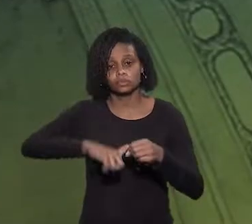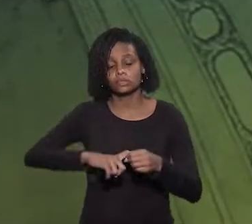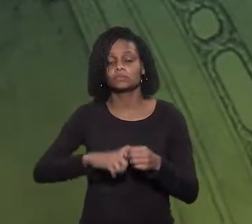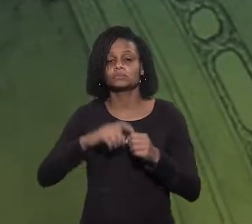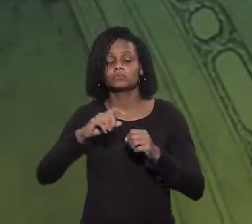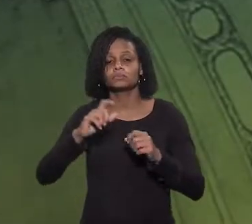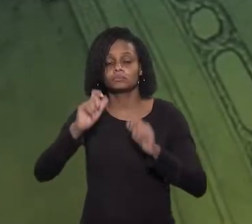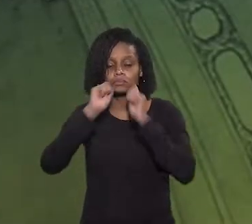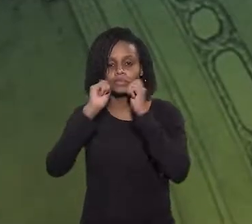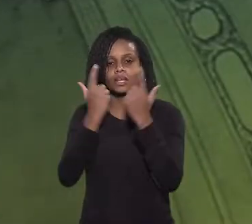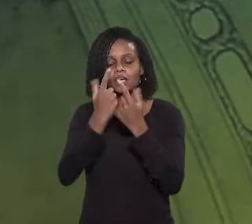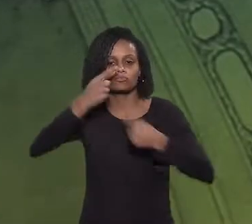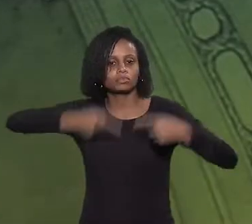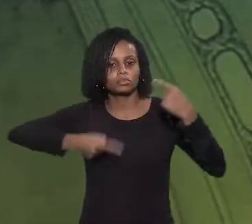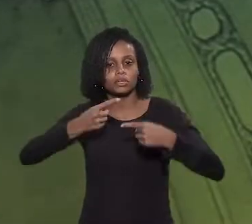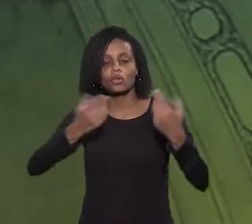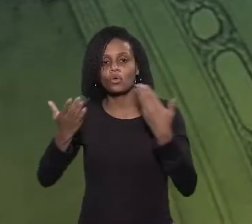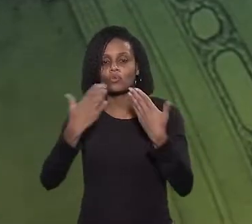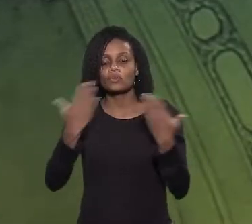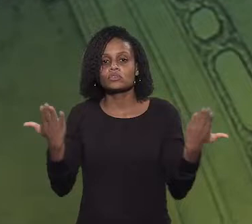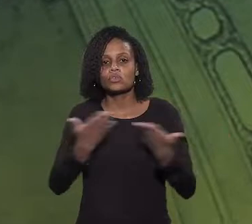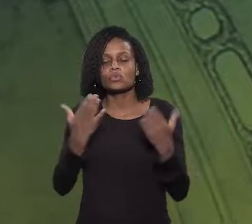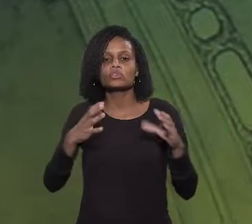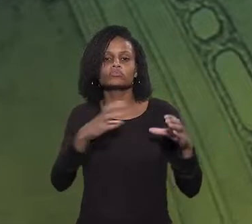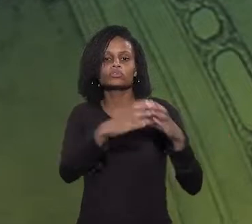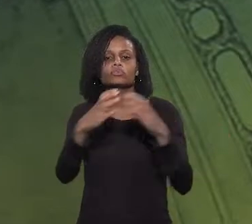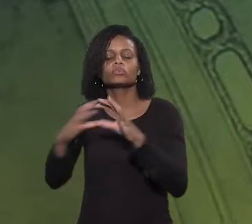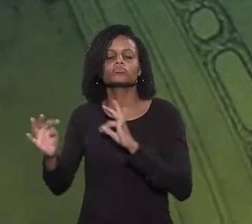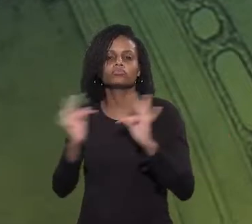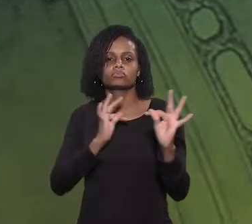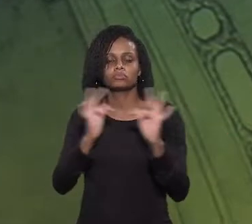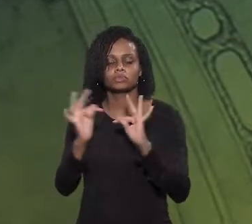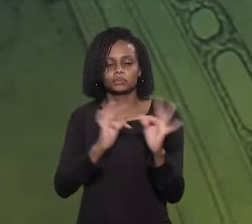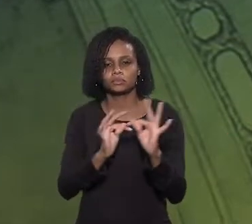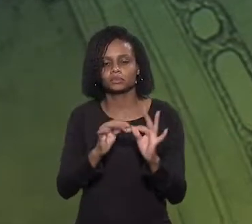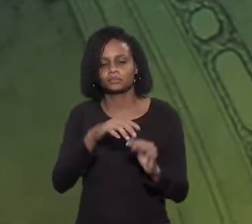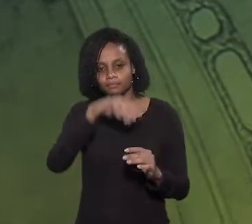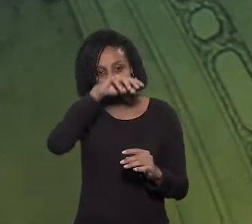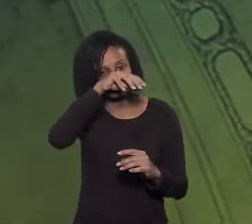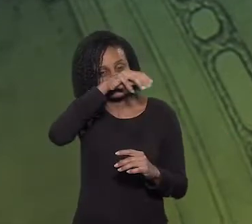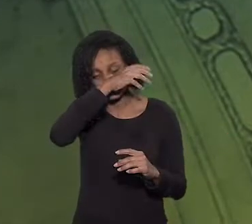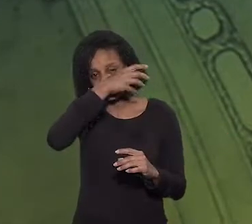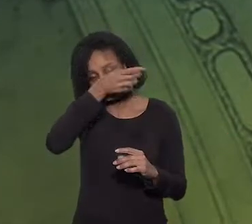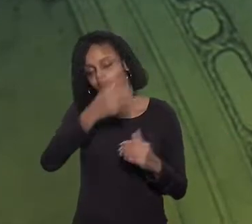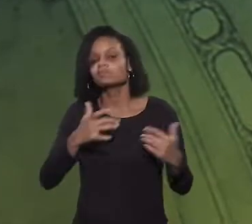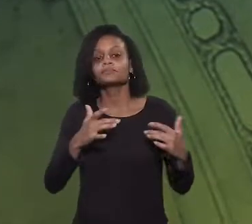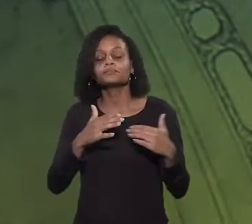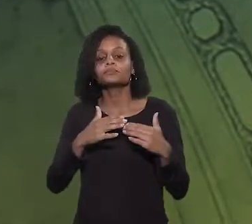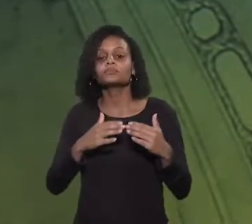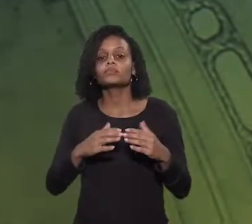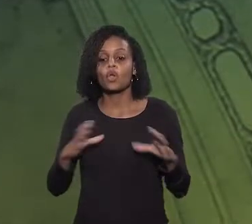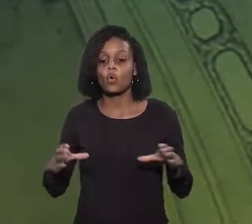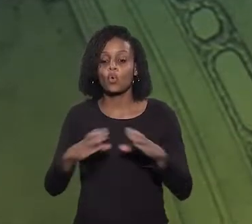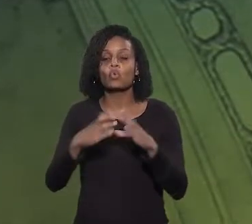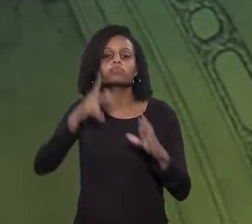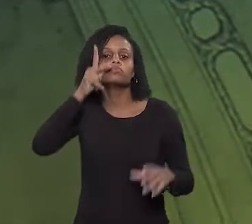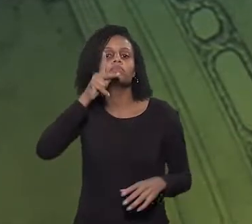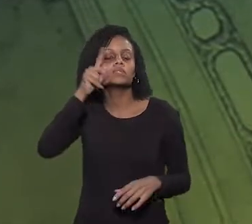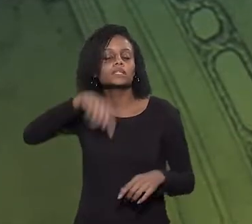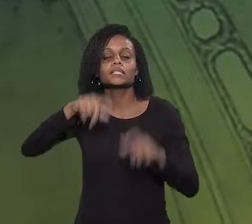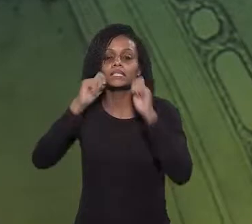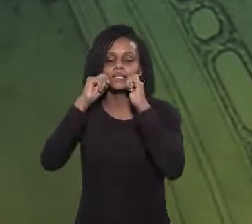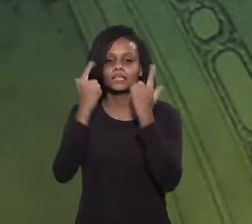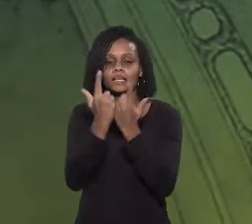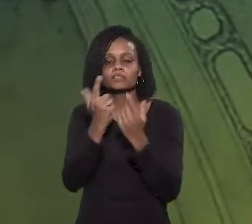Estamos de volta com o Alerj Debate. Conversamos hoje sobre as comunidades terapêuticas e a frente parlamentar que vai atuar aqui